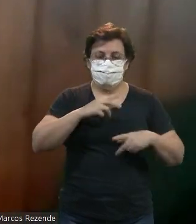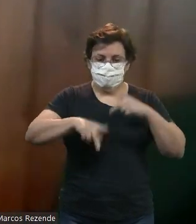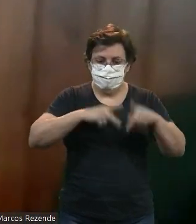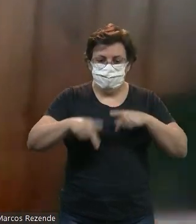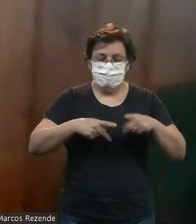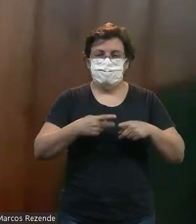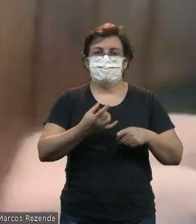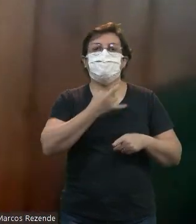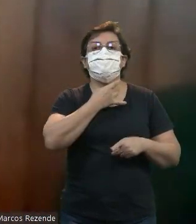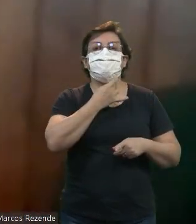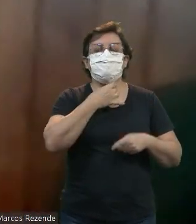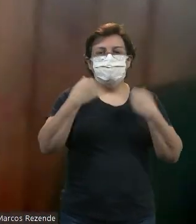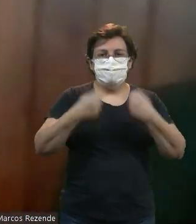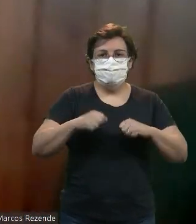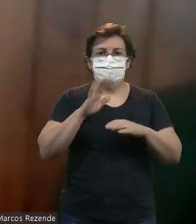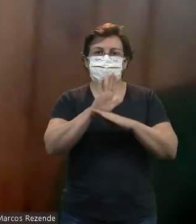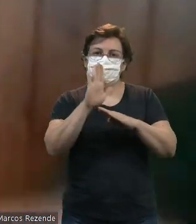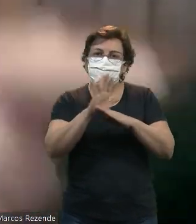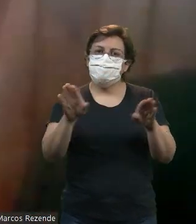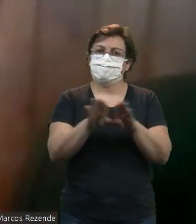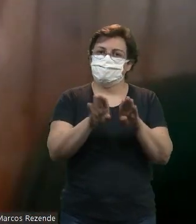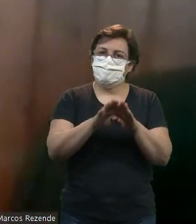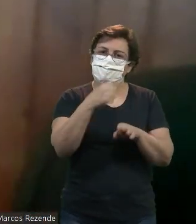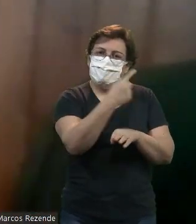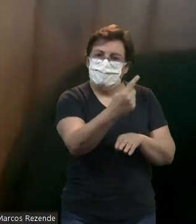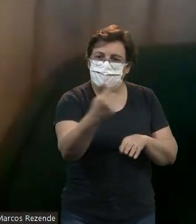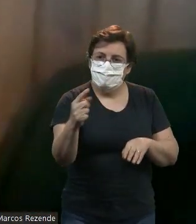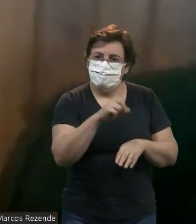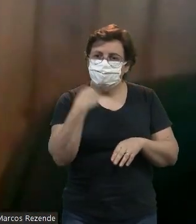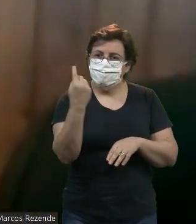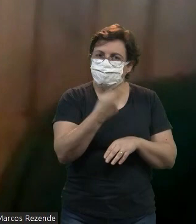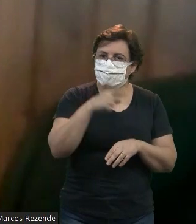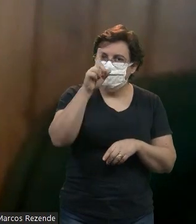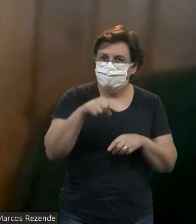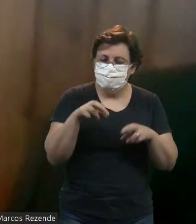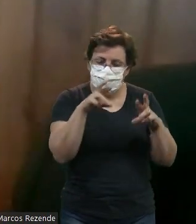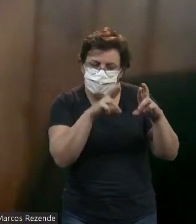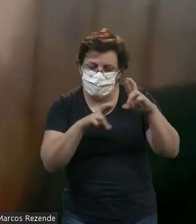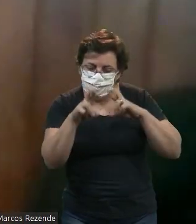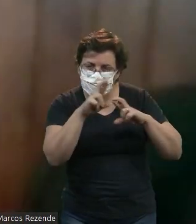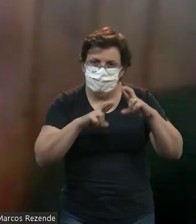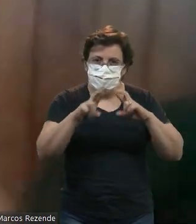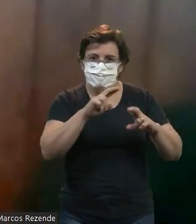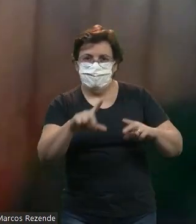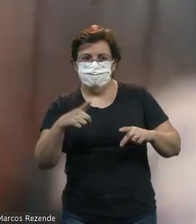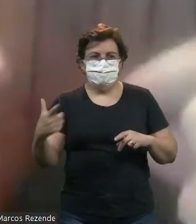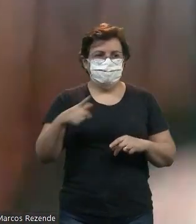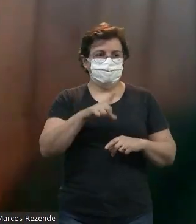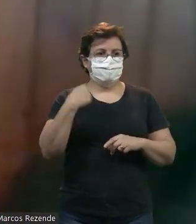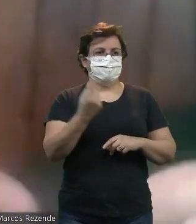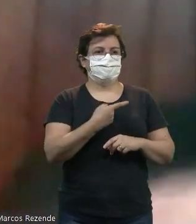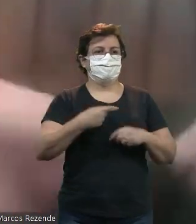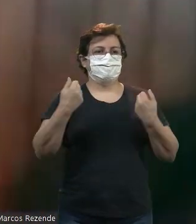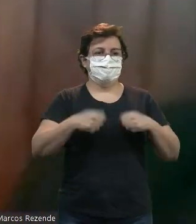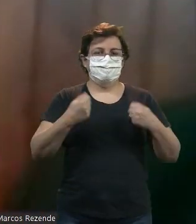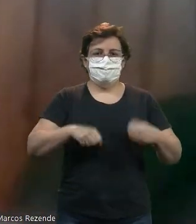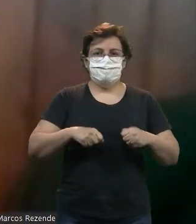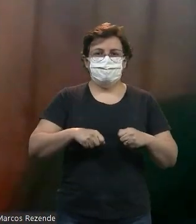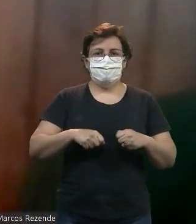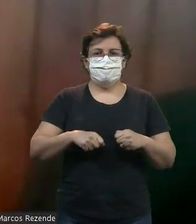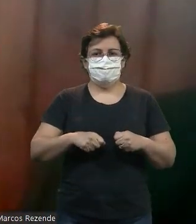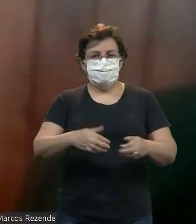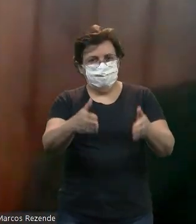que colaborar, que cada um de nós sejamos um fiscal do outro. Nós temos que exigir que cada um, nós